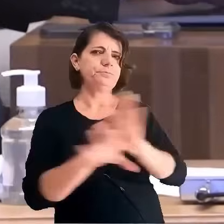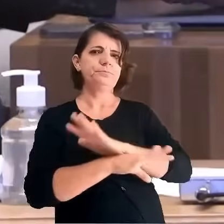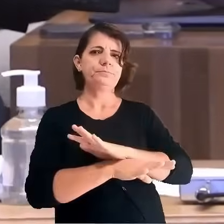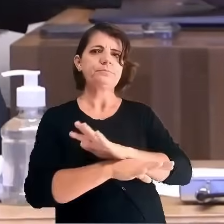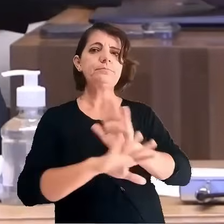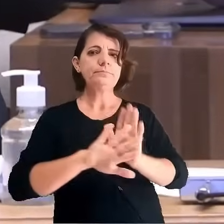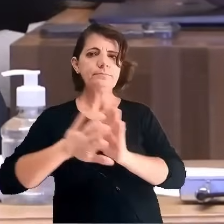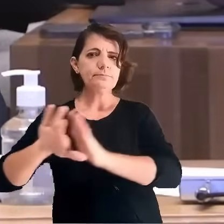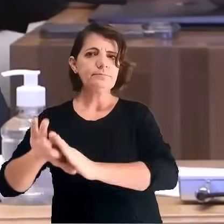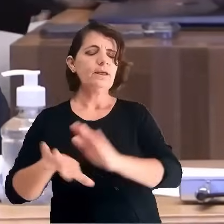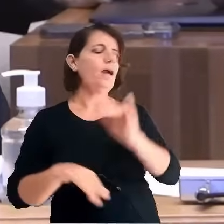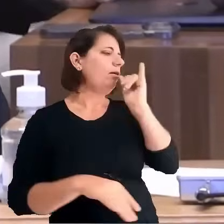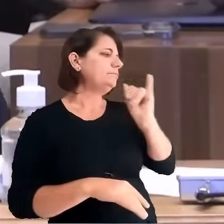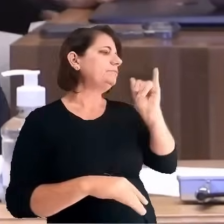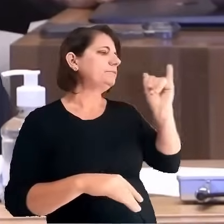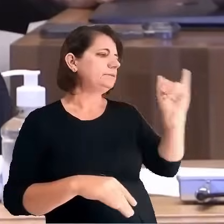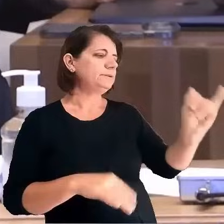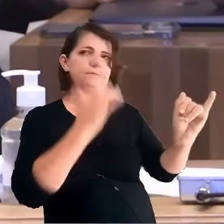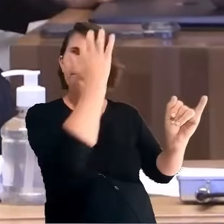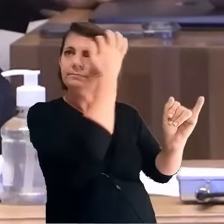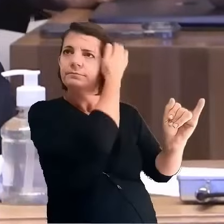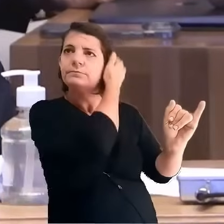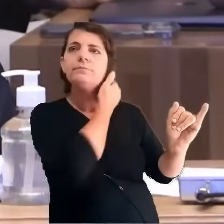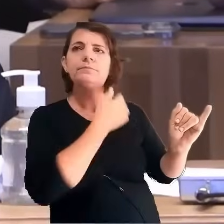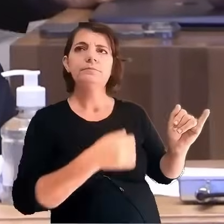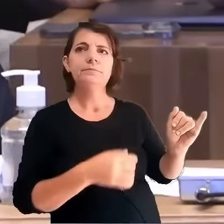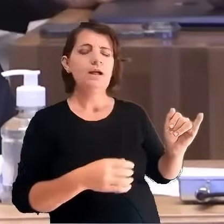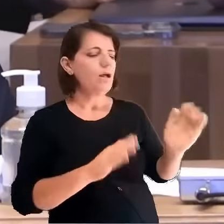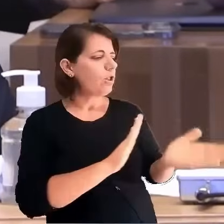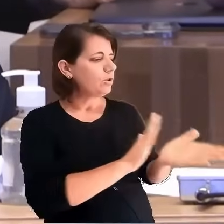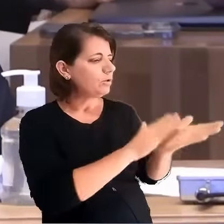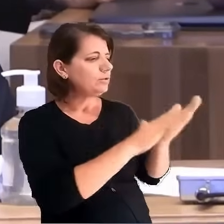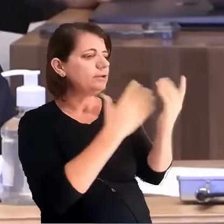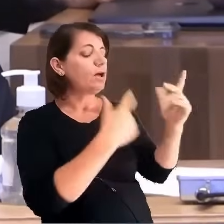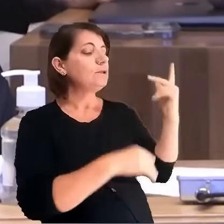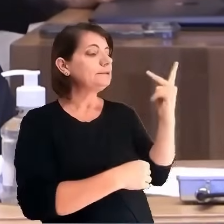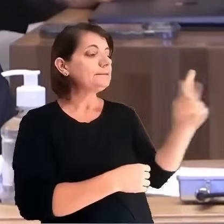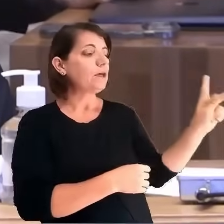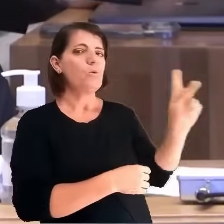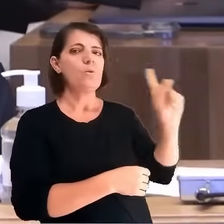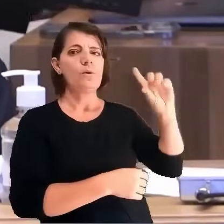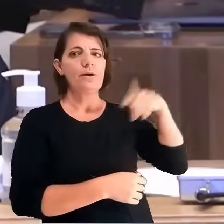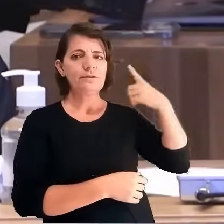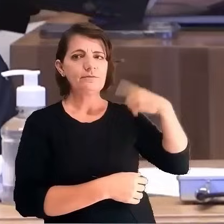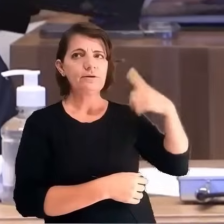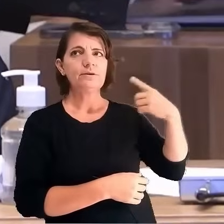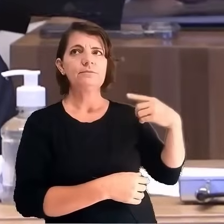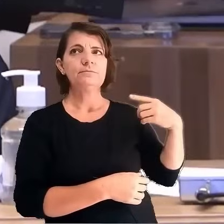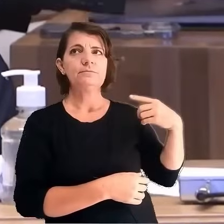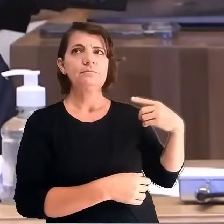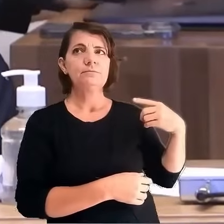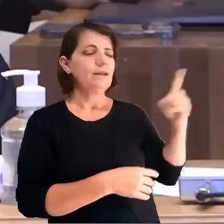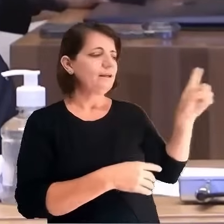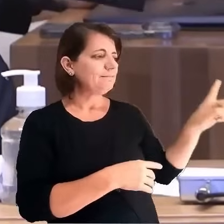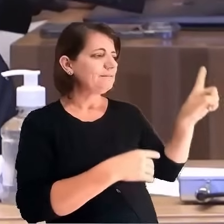Doutor Anderson e louvar que atitude do seu advogado Dr Novak de trazer o